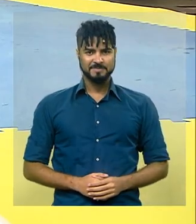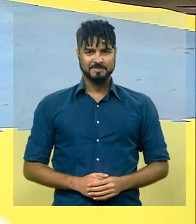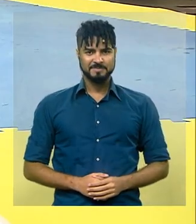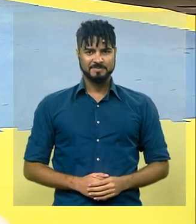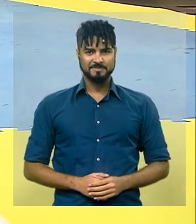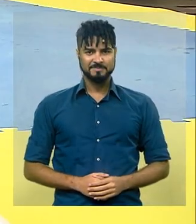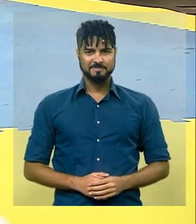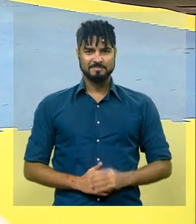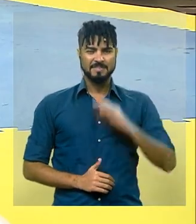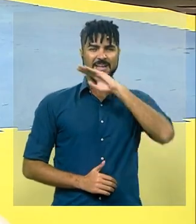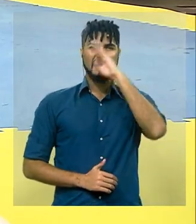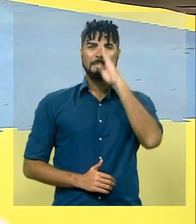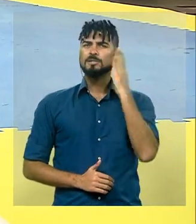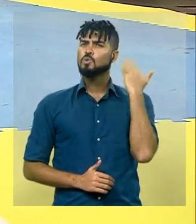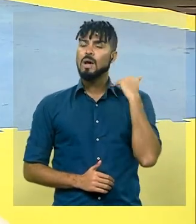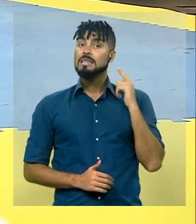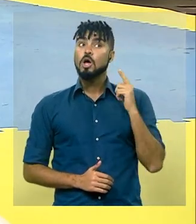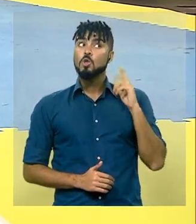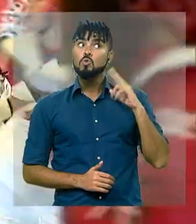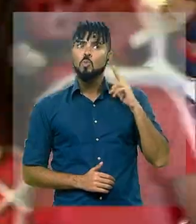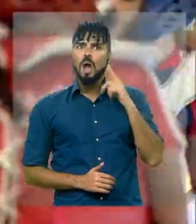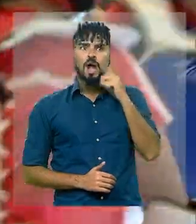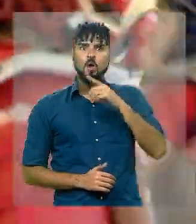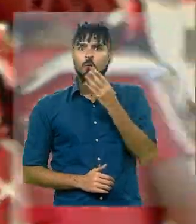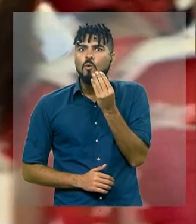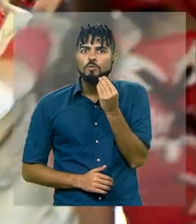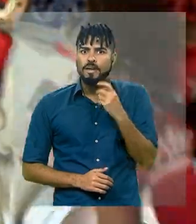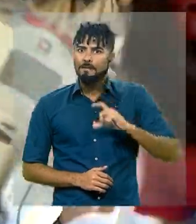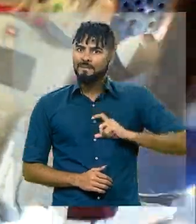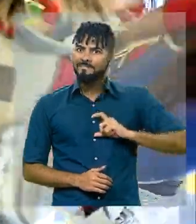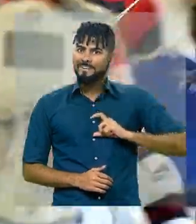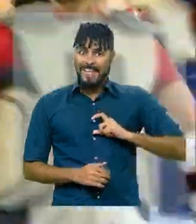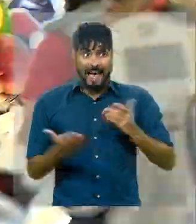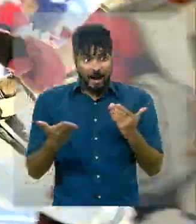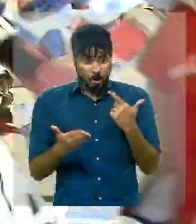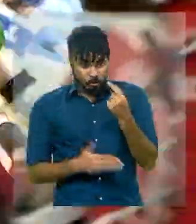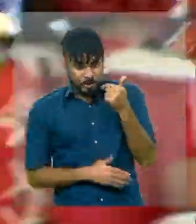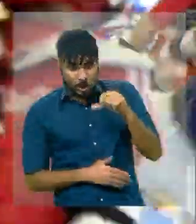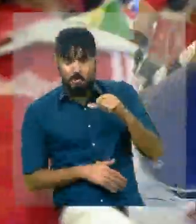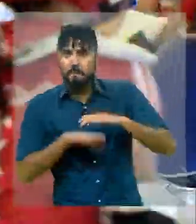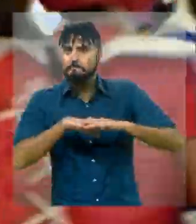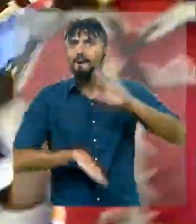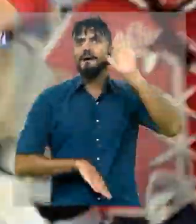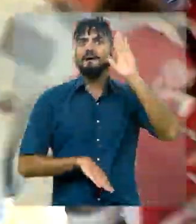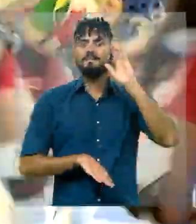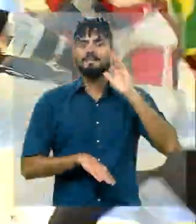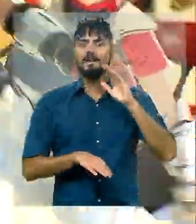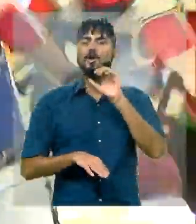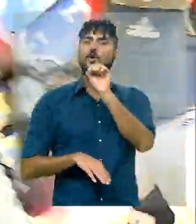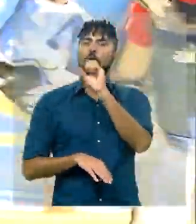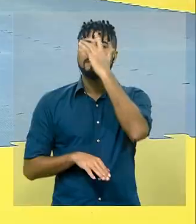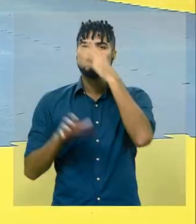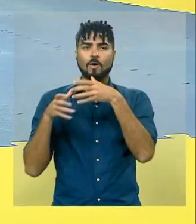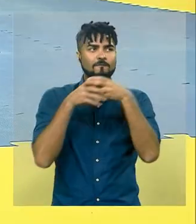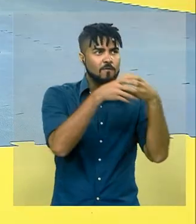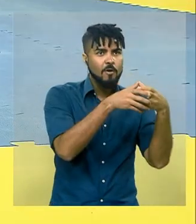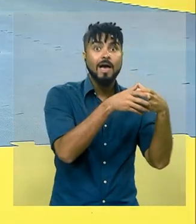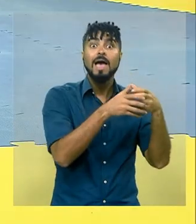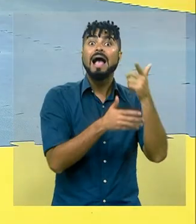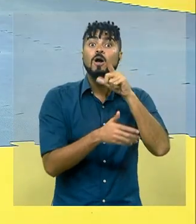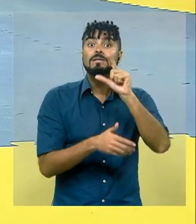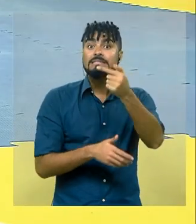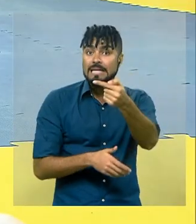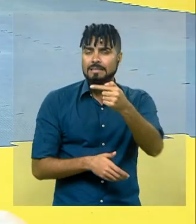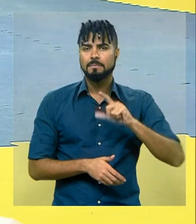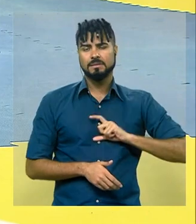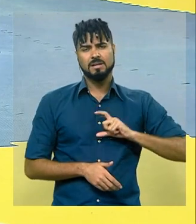O Brasil não tinha conquistado tanta medalha nos Jogos Pan-Americanos igual a gente teve agora com 8 atletas, 7 medalhas. Não tem outro segredo,